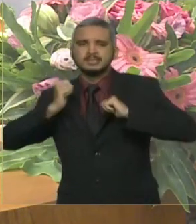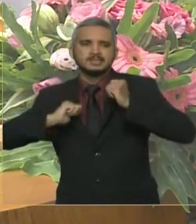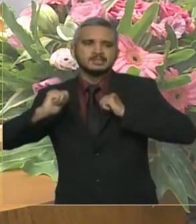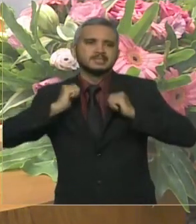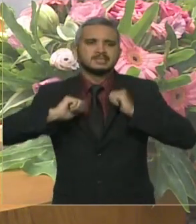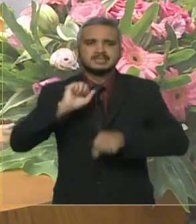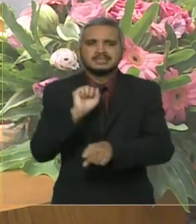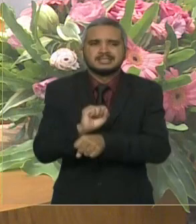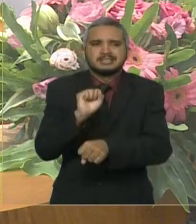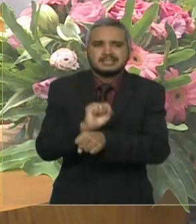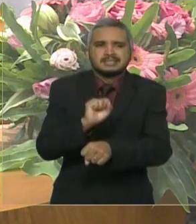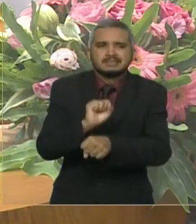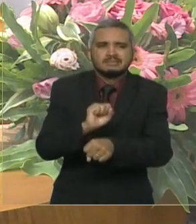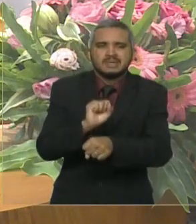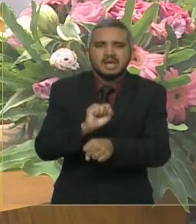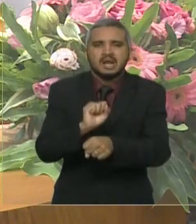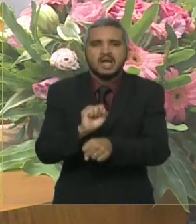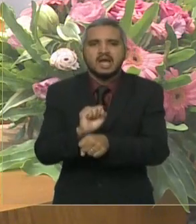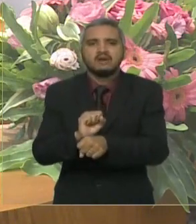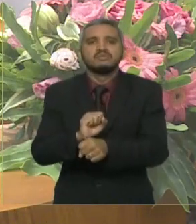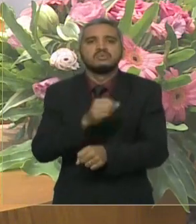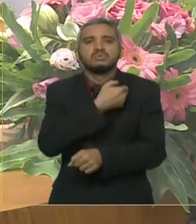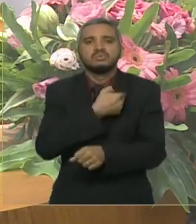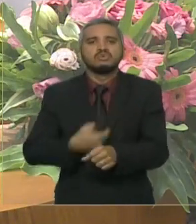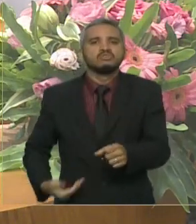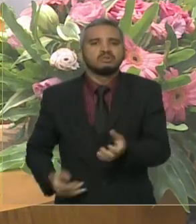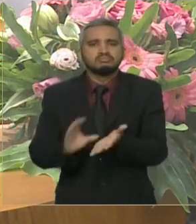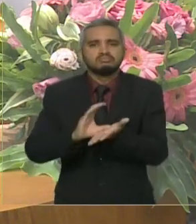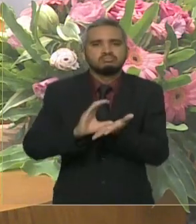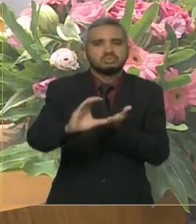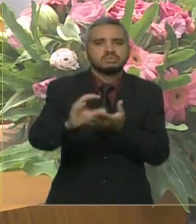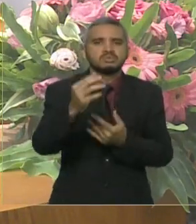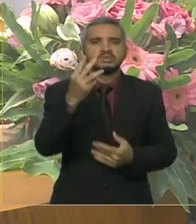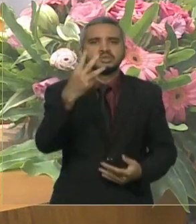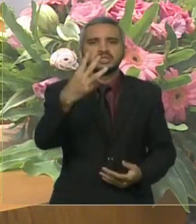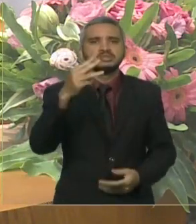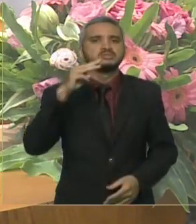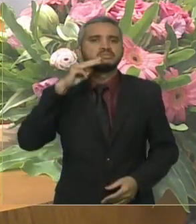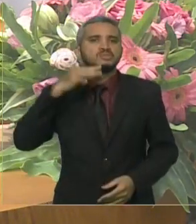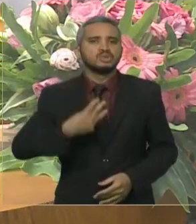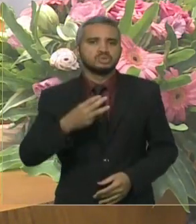foi investida mais de 3 milhões de reais e ali melhorando a